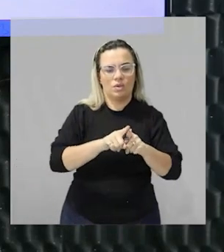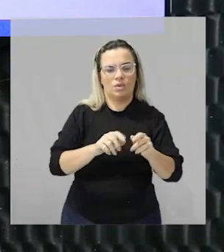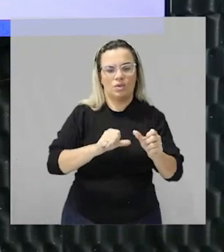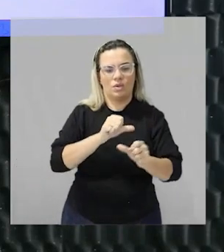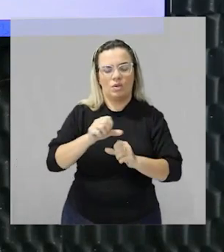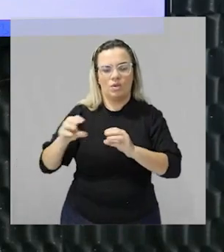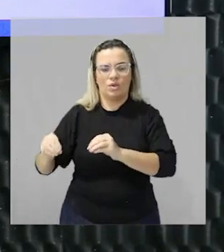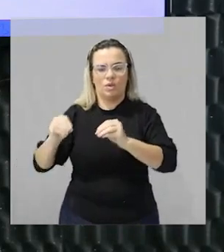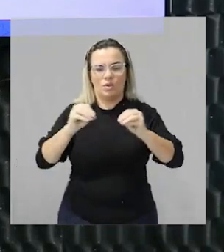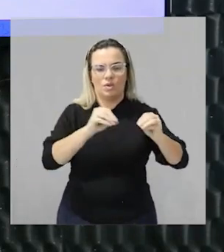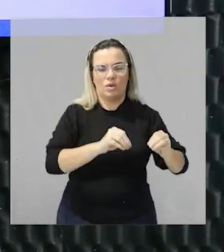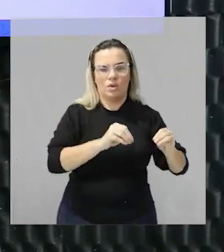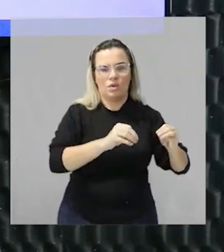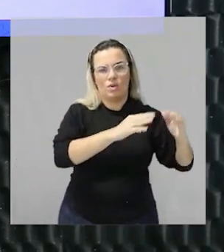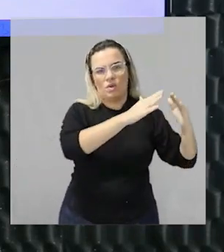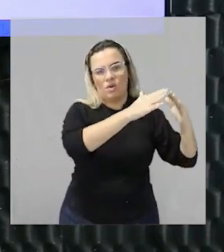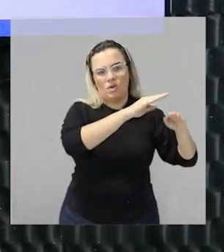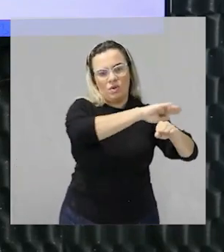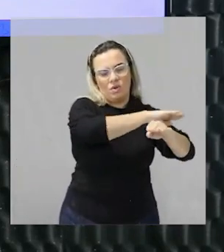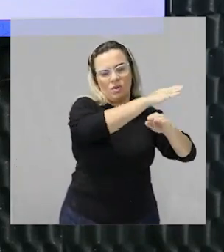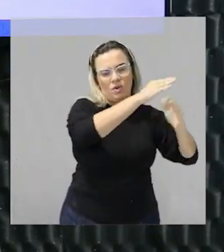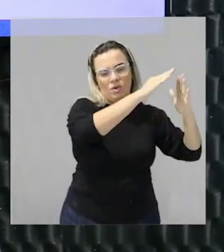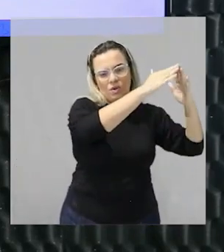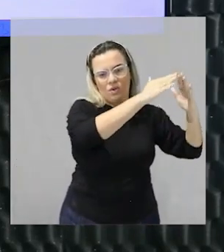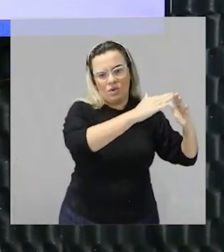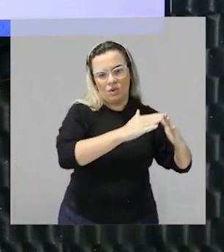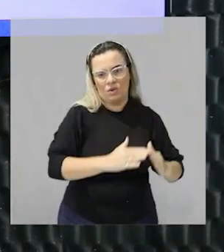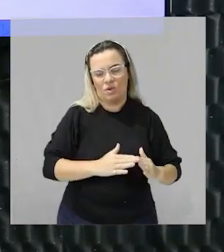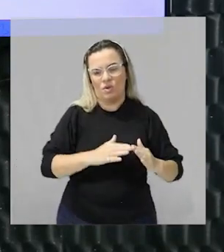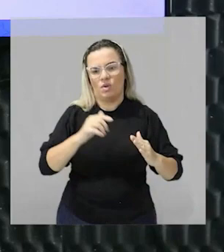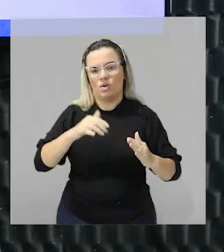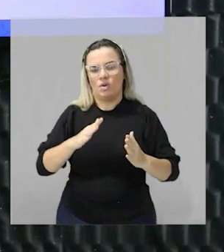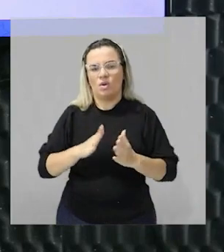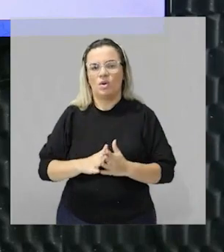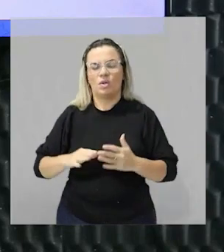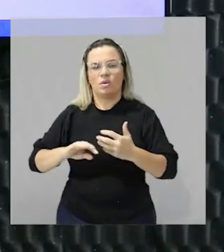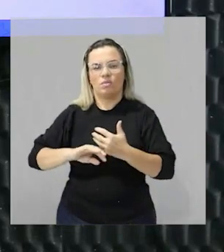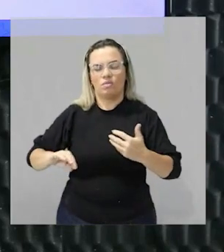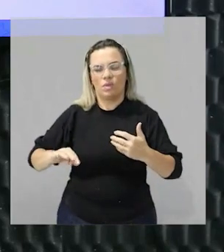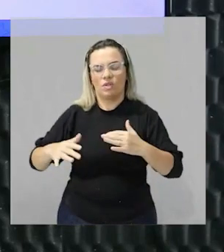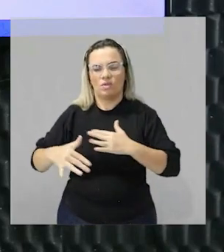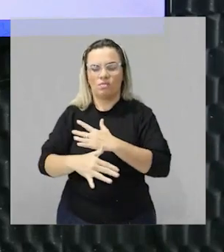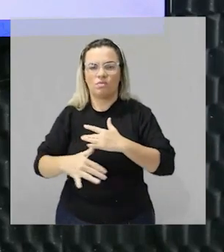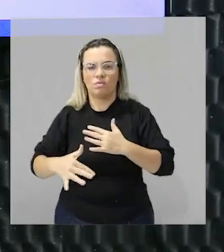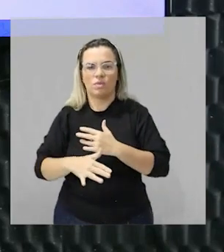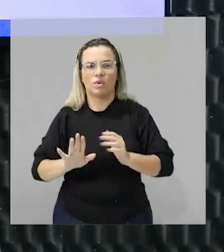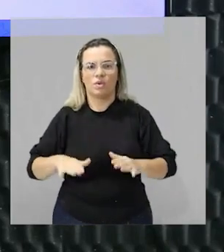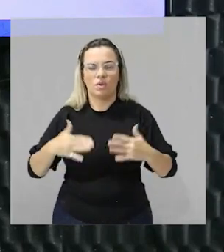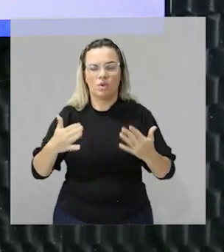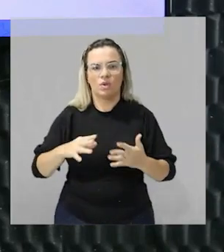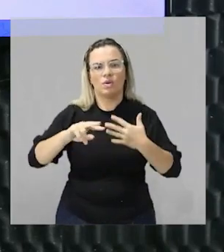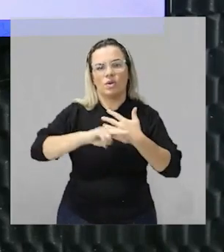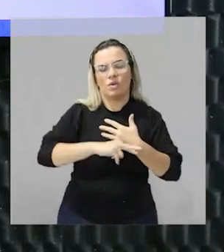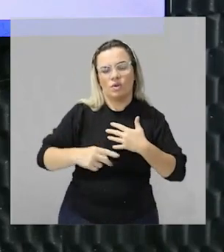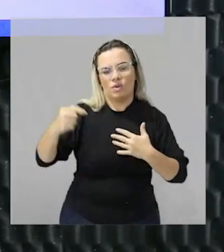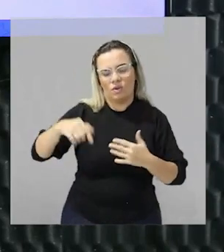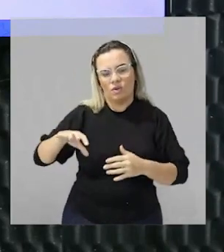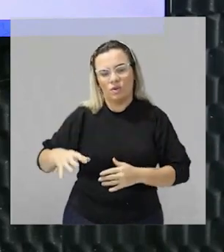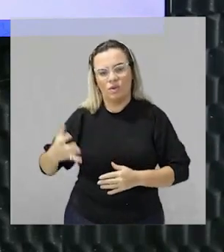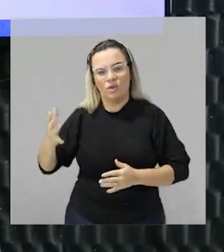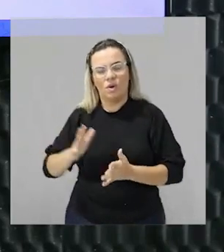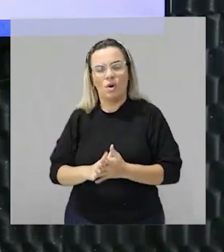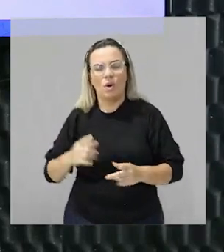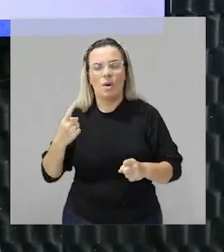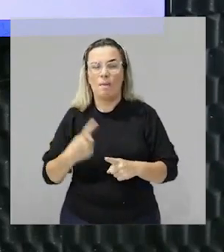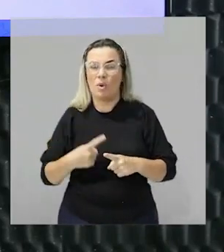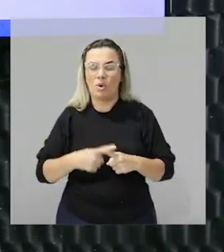das pessoas para morros à margem da cidade. Foi o que acabou acontecendo, porque o governo não fez nenhum programa na época